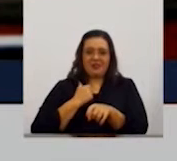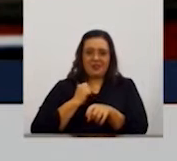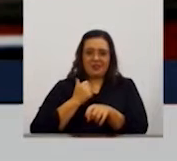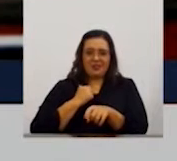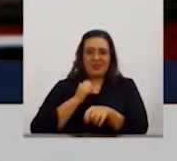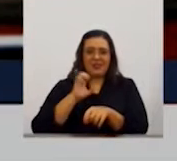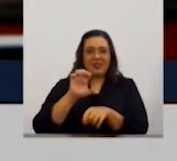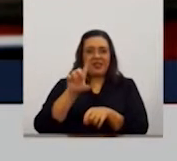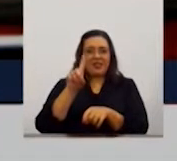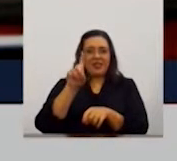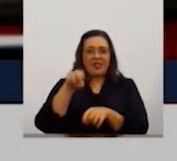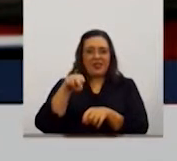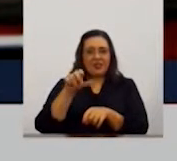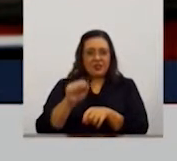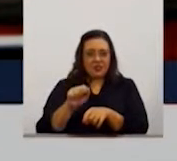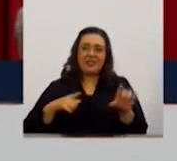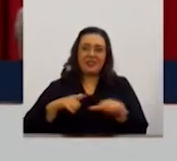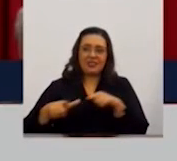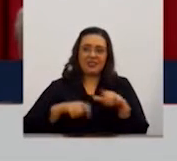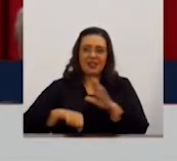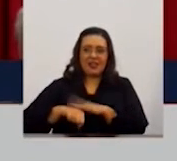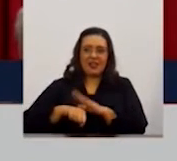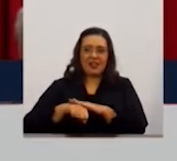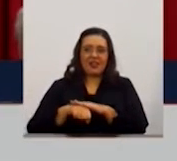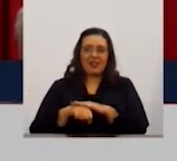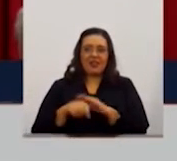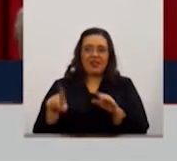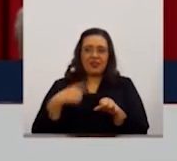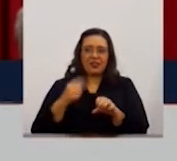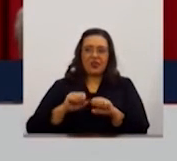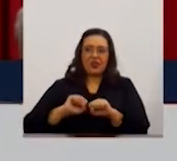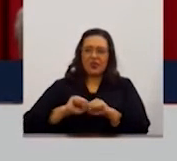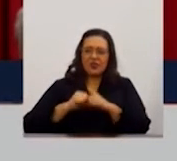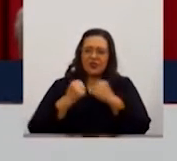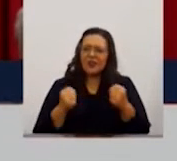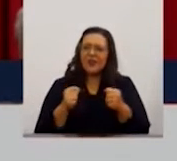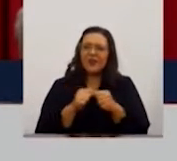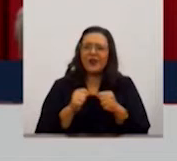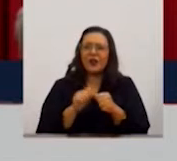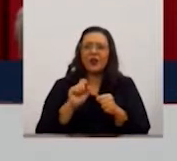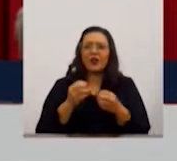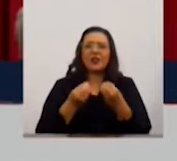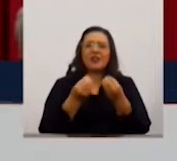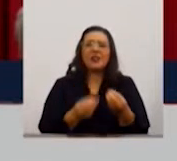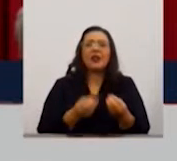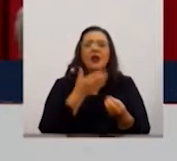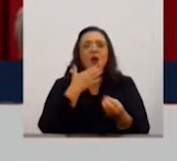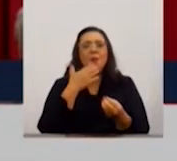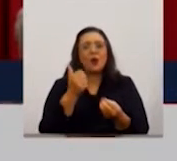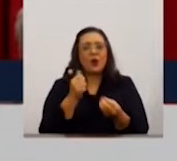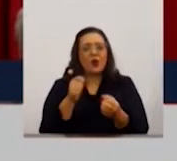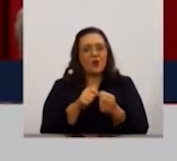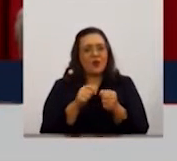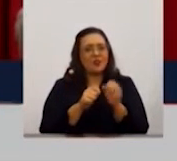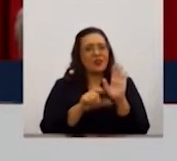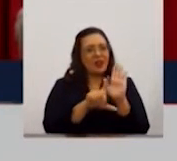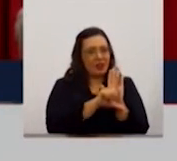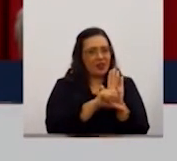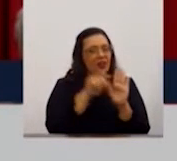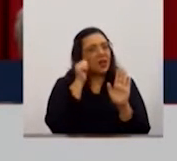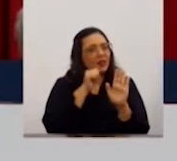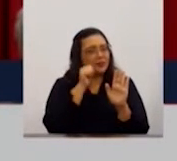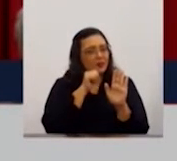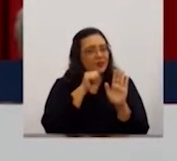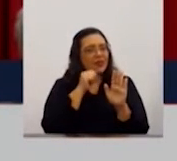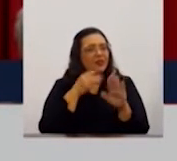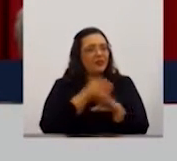representa em Votuporanga. A gente se desempenha realmente para dar o melhor cumprimento no atendimento às